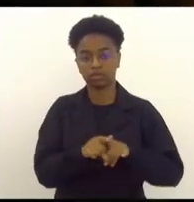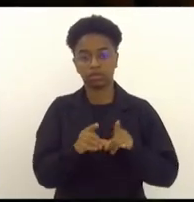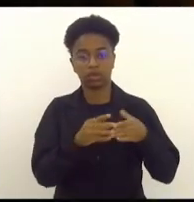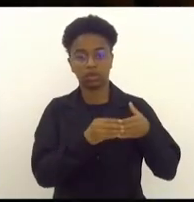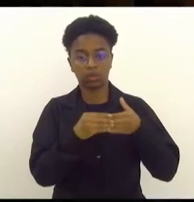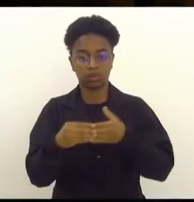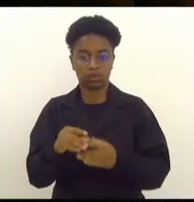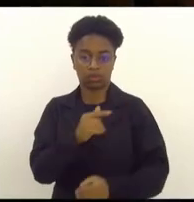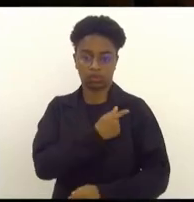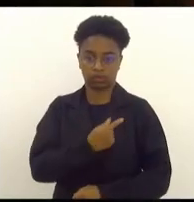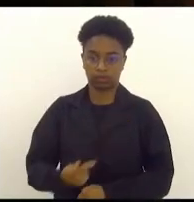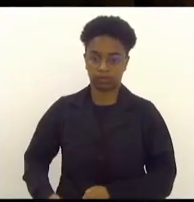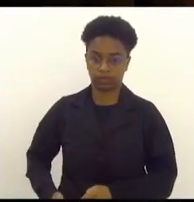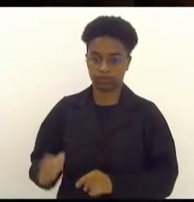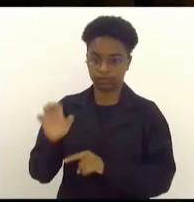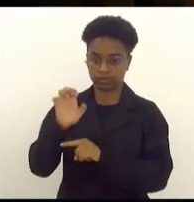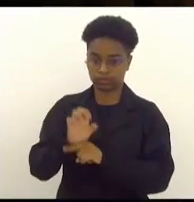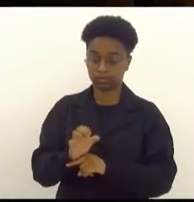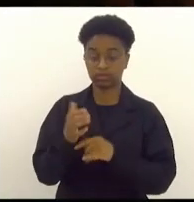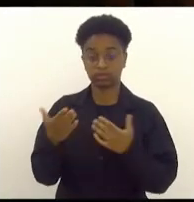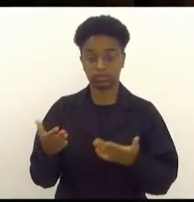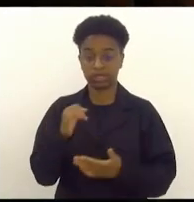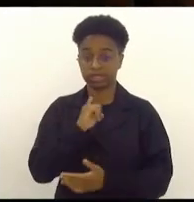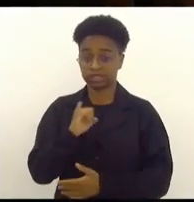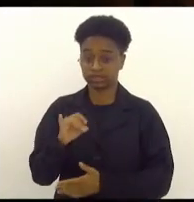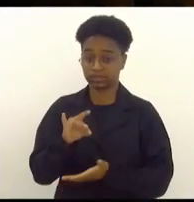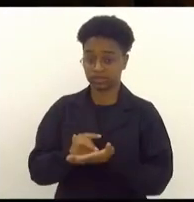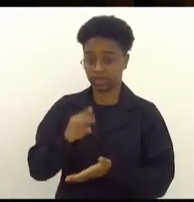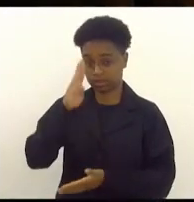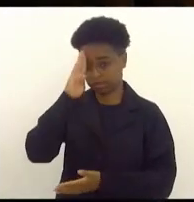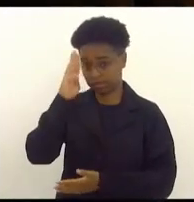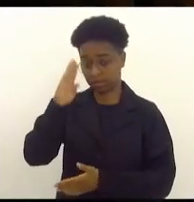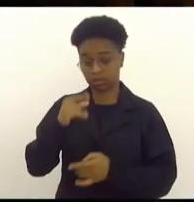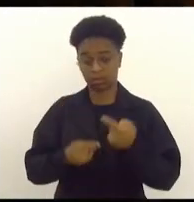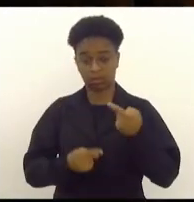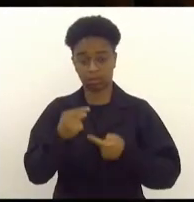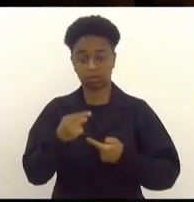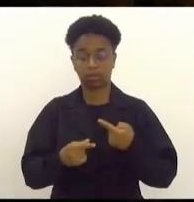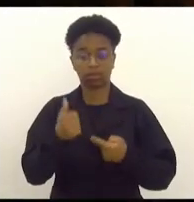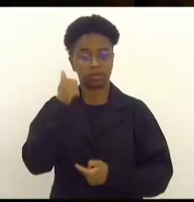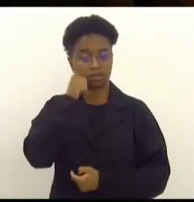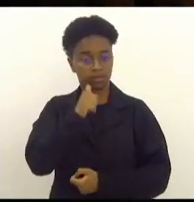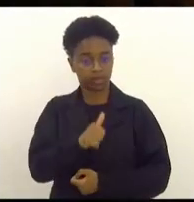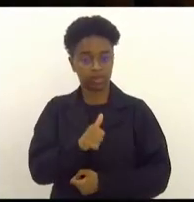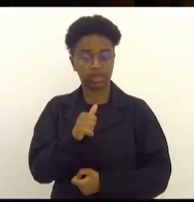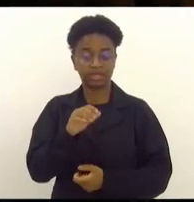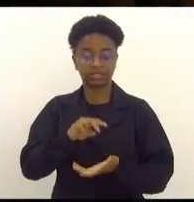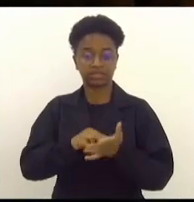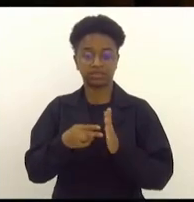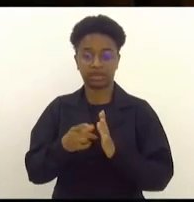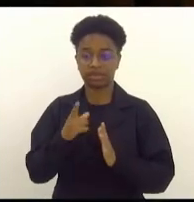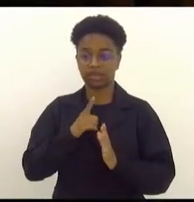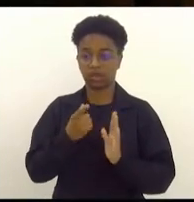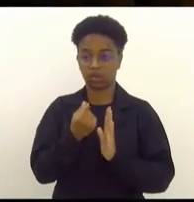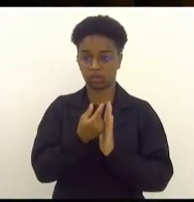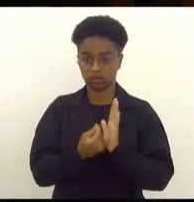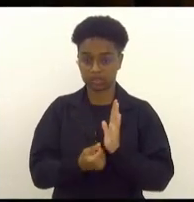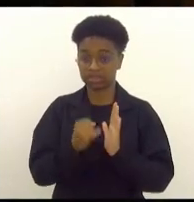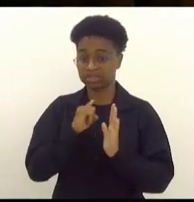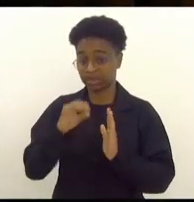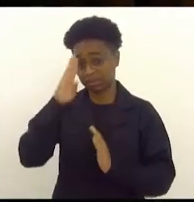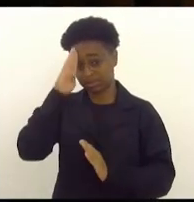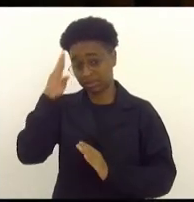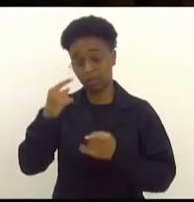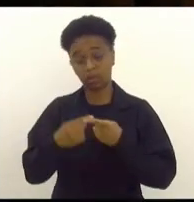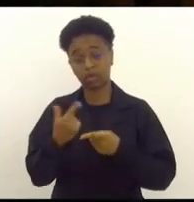pelo governo do estado ou seja se prioridade na política de mulheres é ter orçamento público se é prioritário